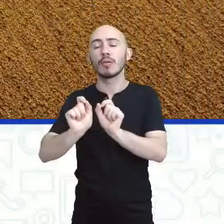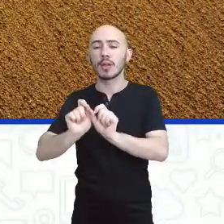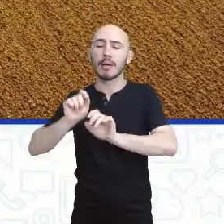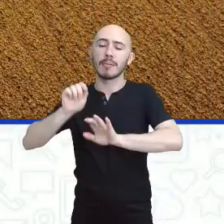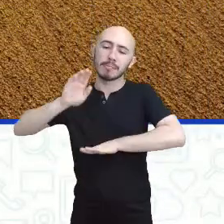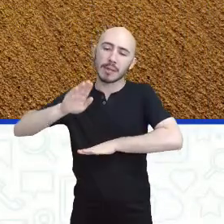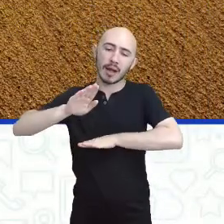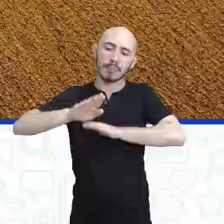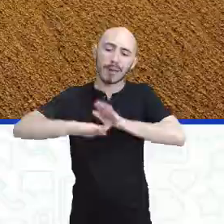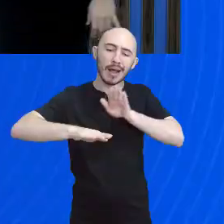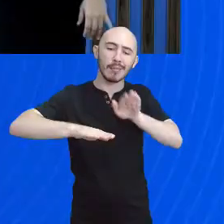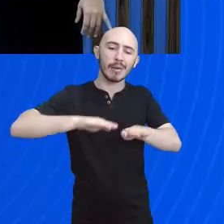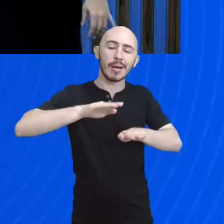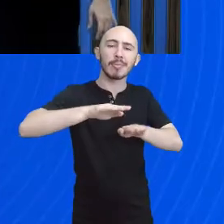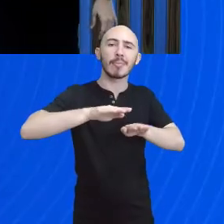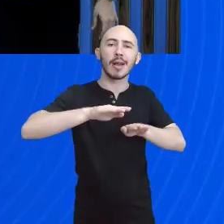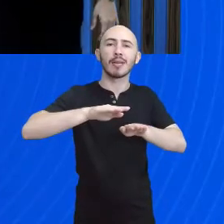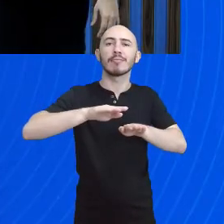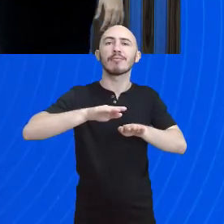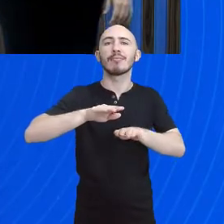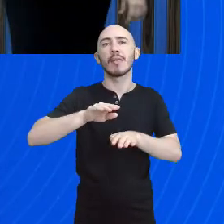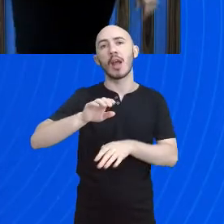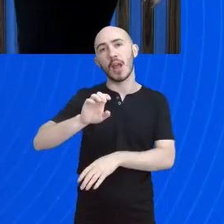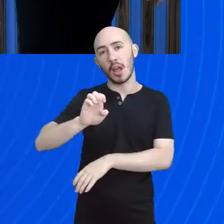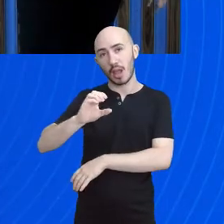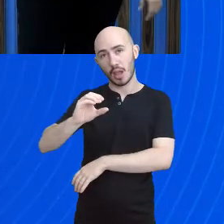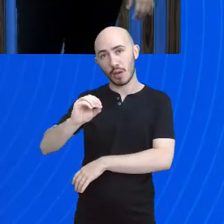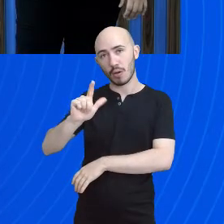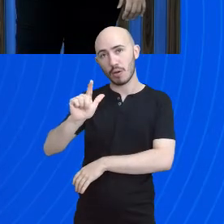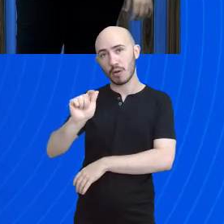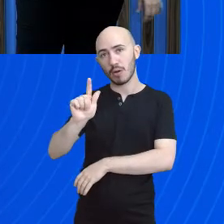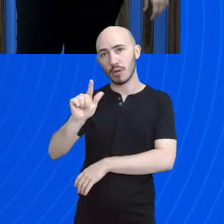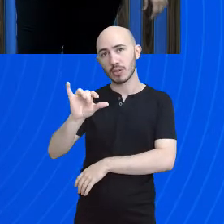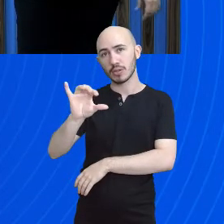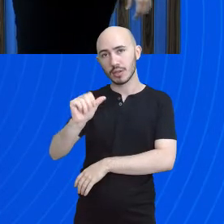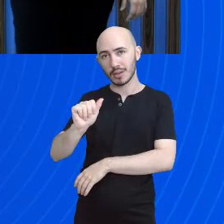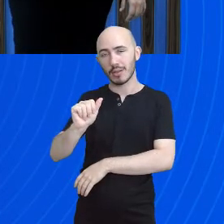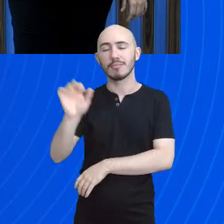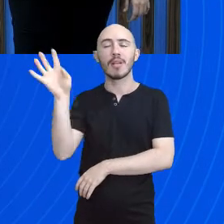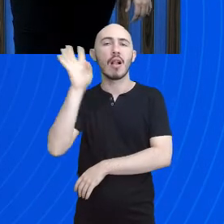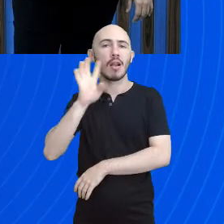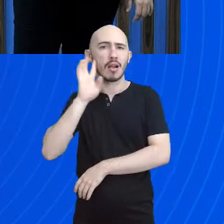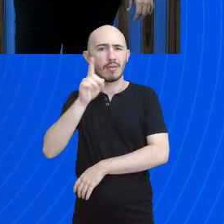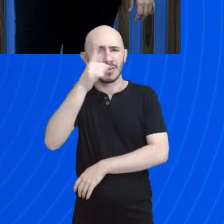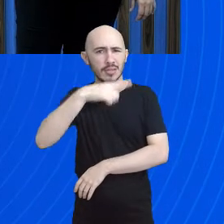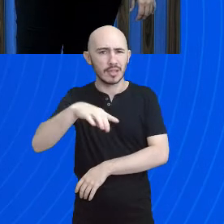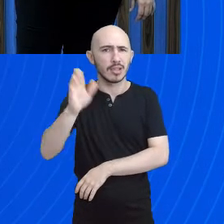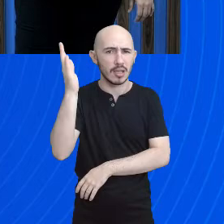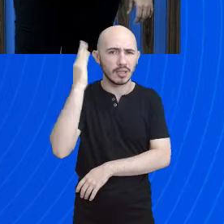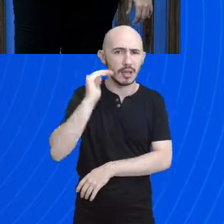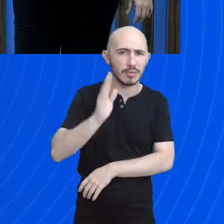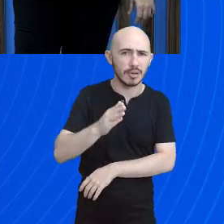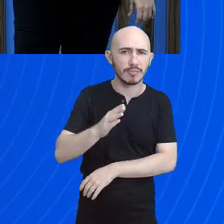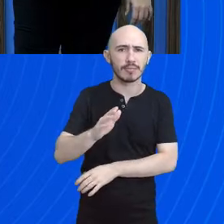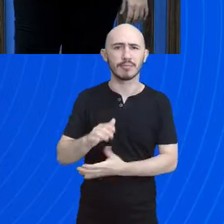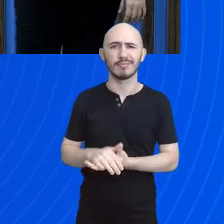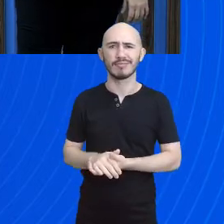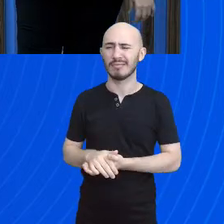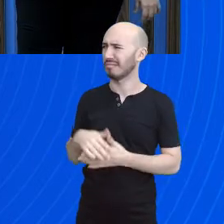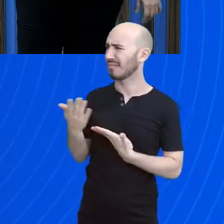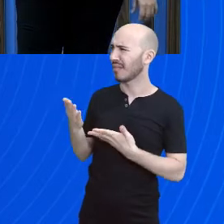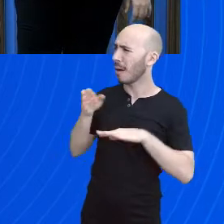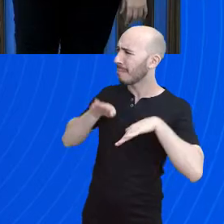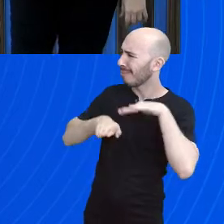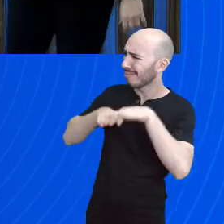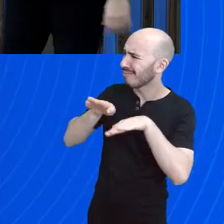ecológica? A pegada ecológica é uma coisa super bacana, pessoal. Vocês já ouviram falar sobre isso? Ih, professora,